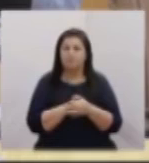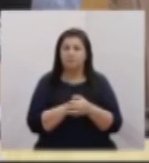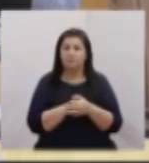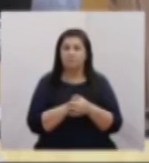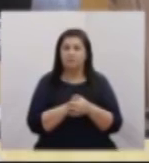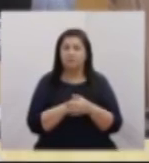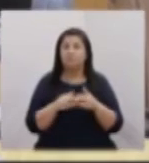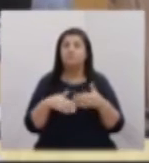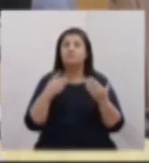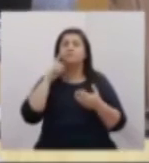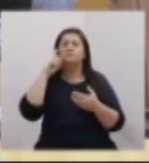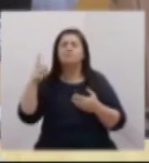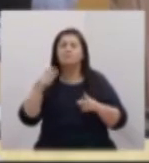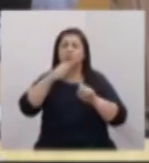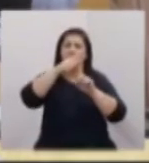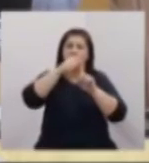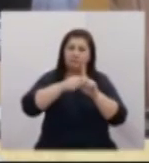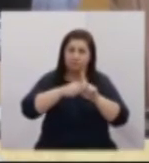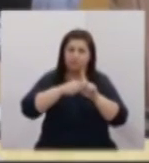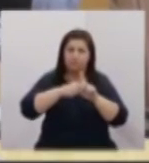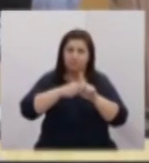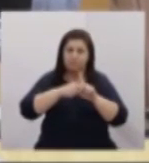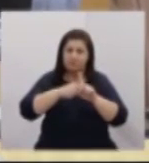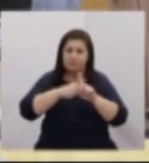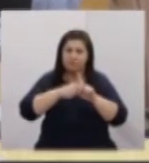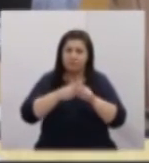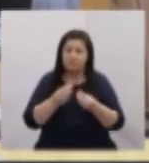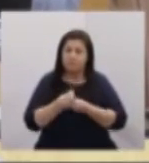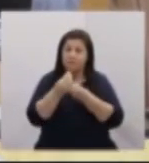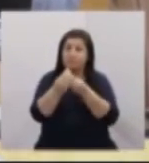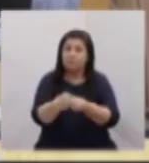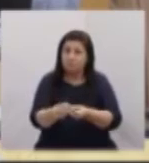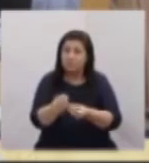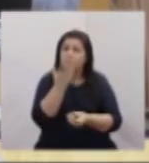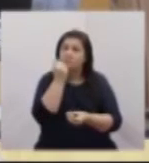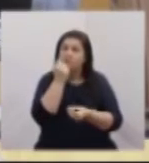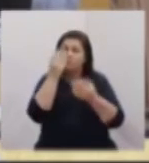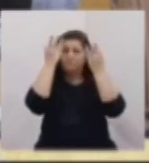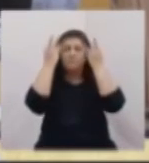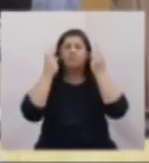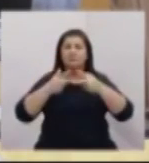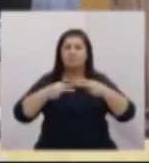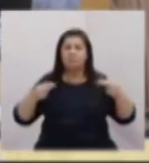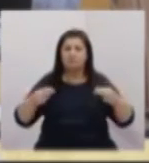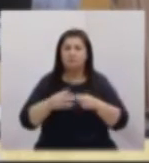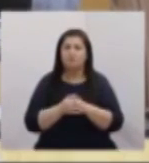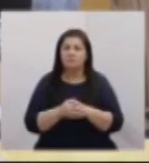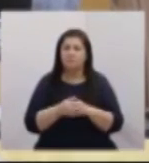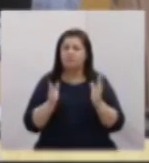a data, dia e mês em que serão entregues as rações destinadas por